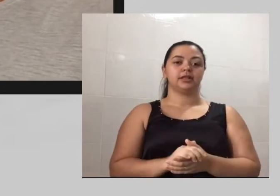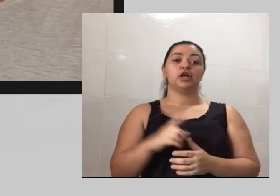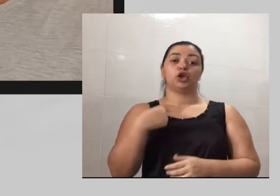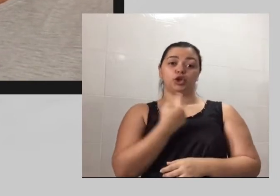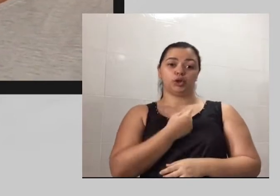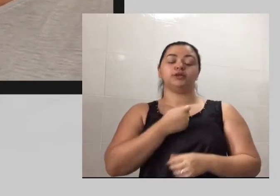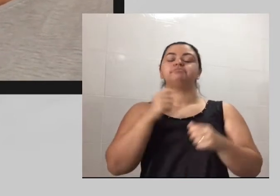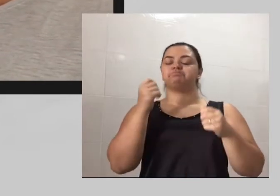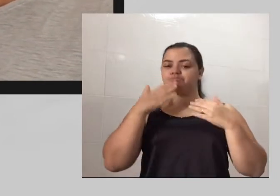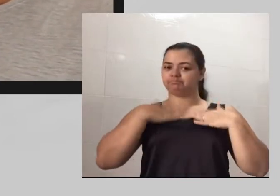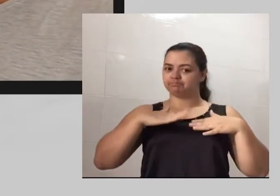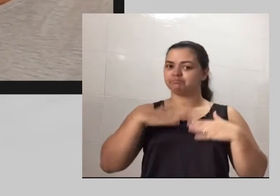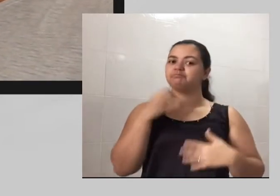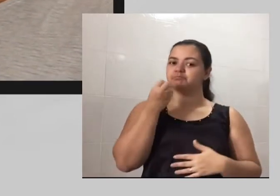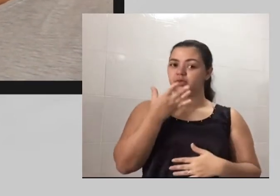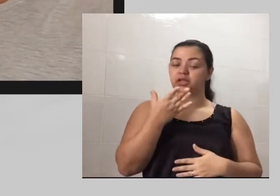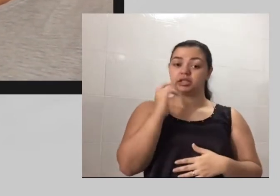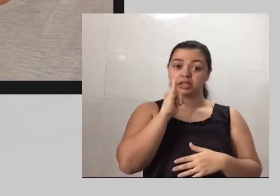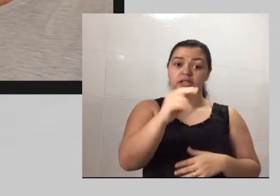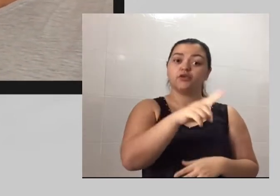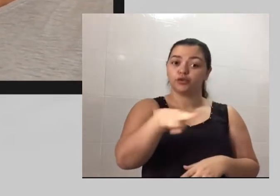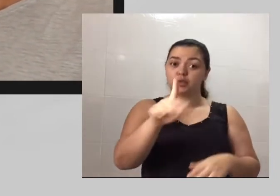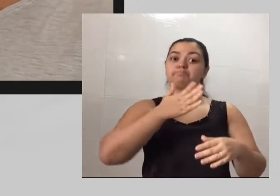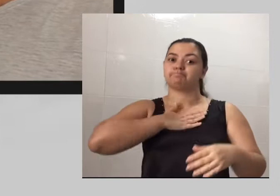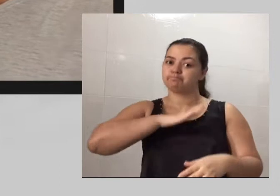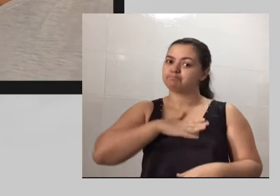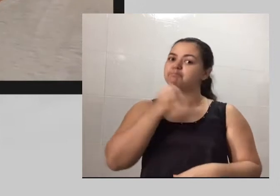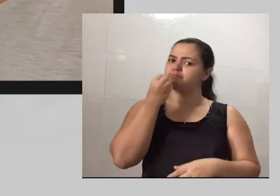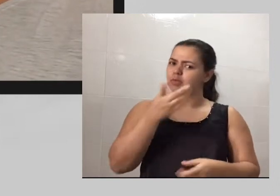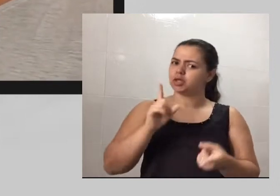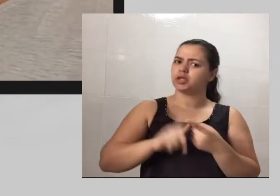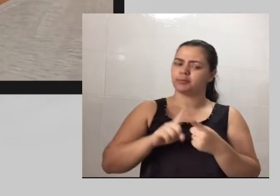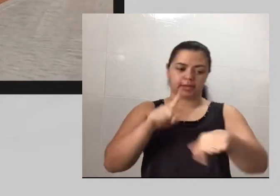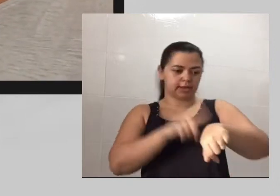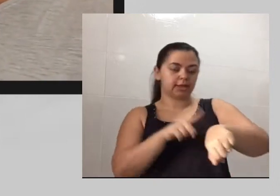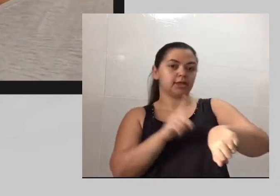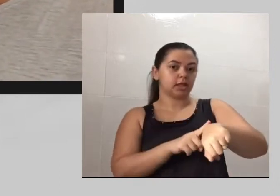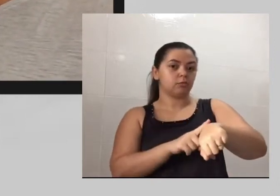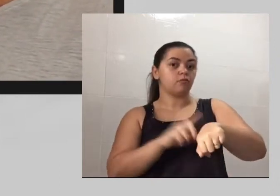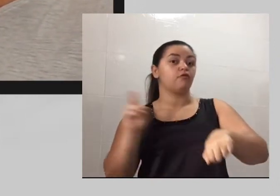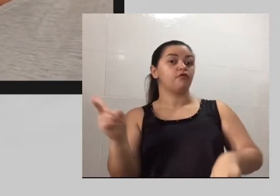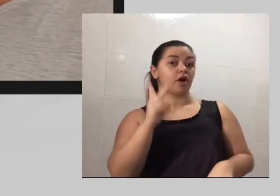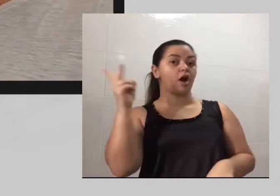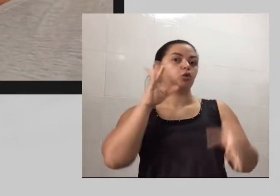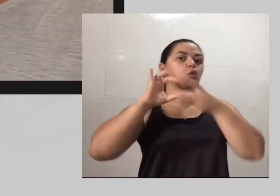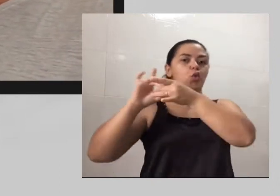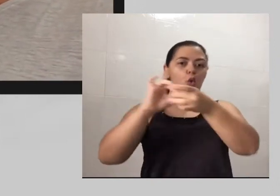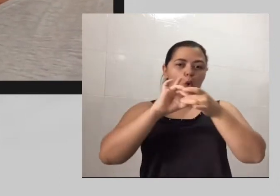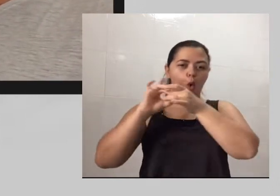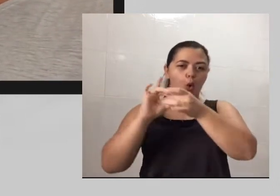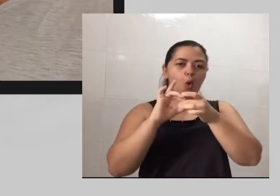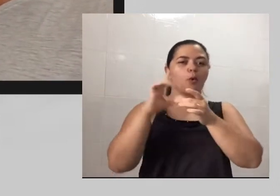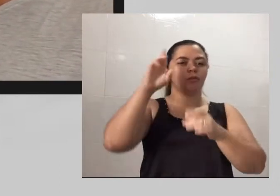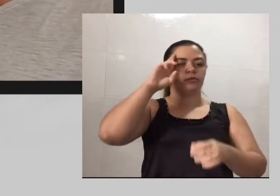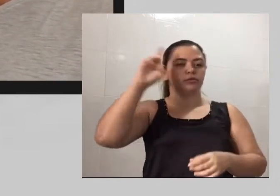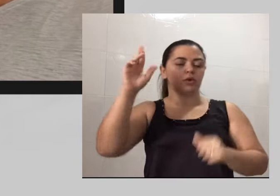estamos passando para dizer que você fique bem, que você faça bom uso do seu tempo, em comunhão com o Senhor, orando,